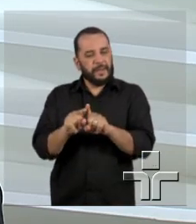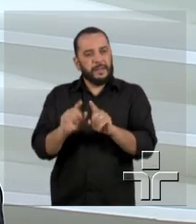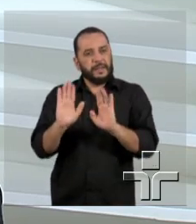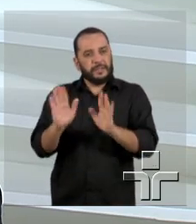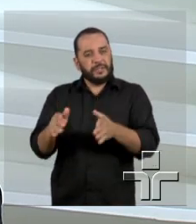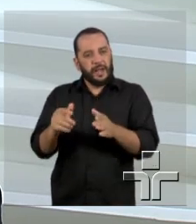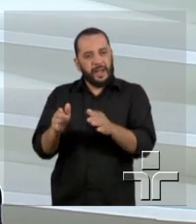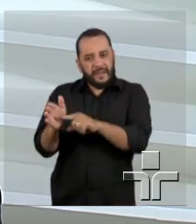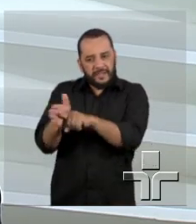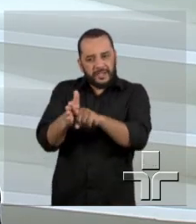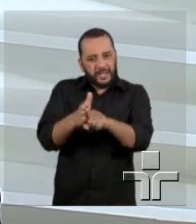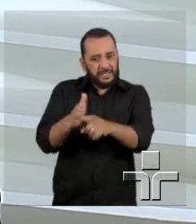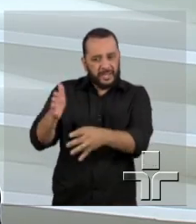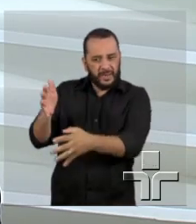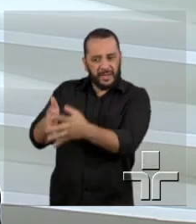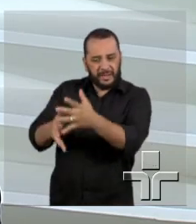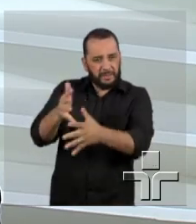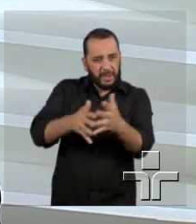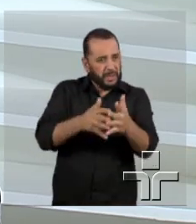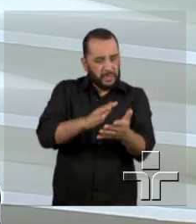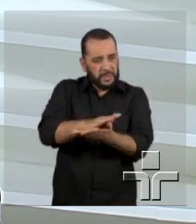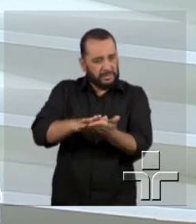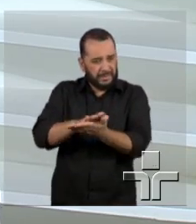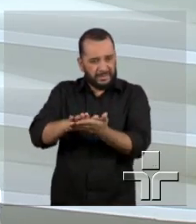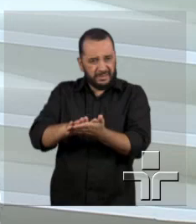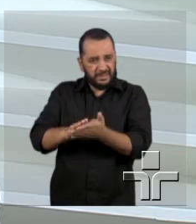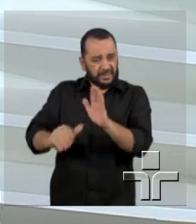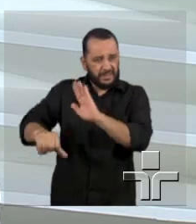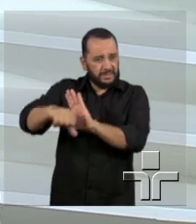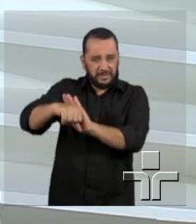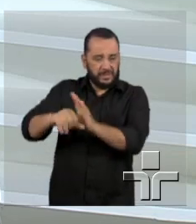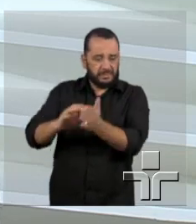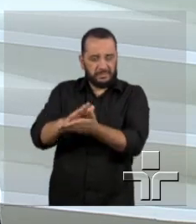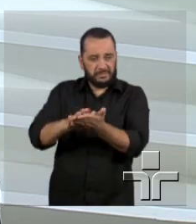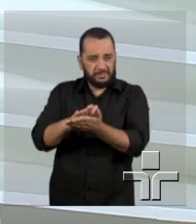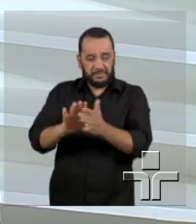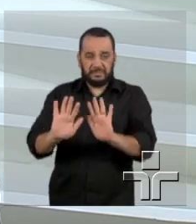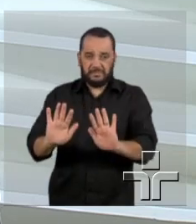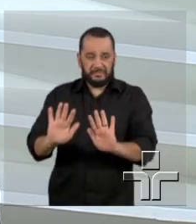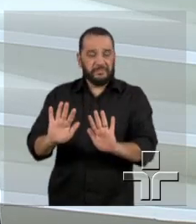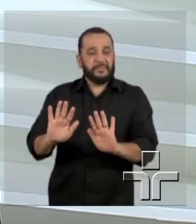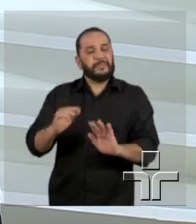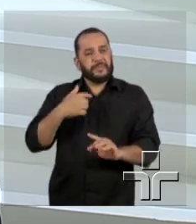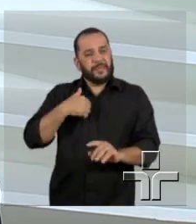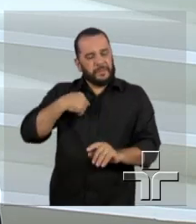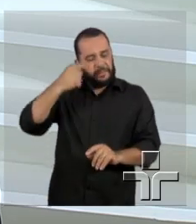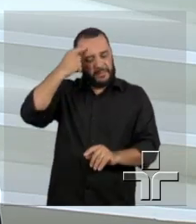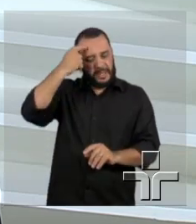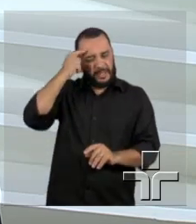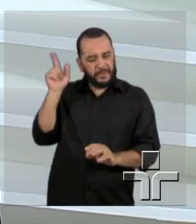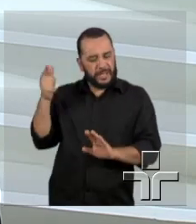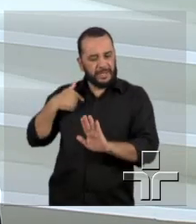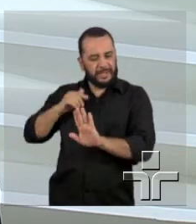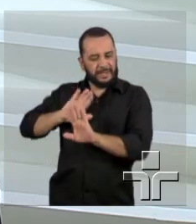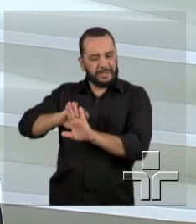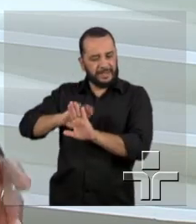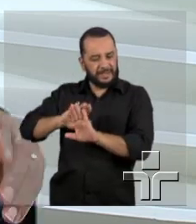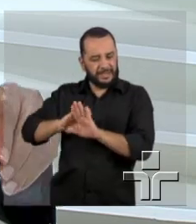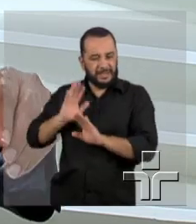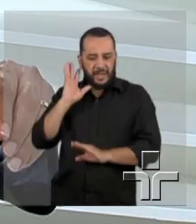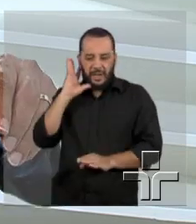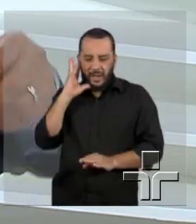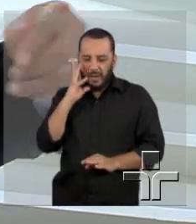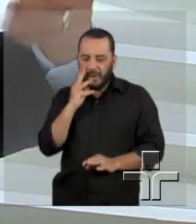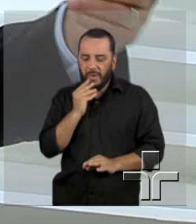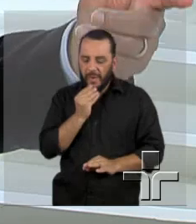nenhuma investigação criminal. E penso até que, no fundo, o que ele quis fazer foi,